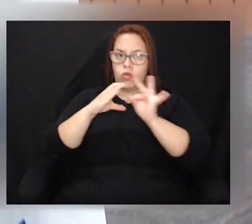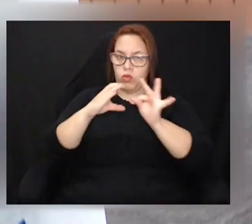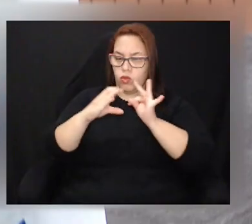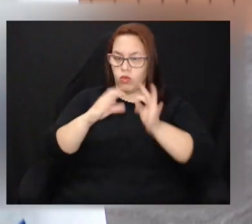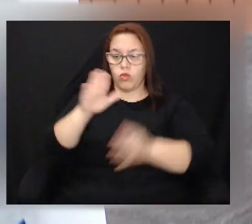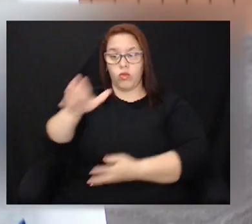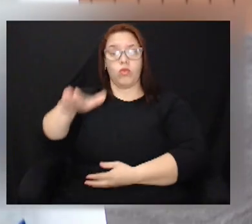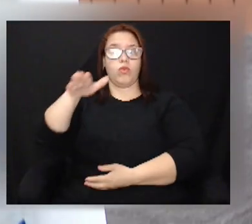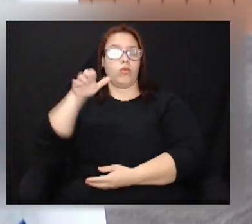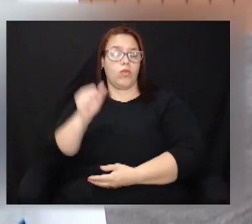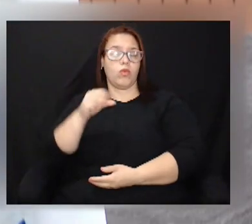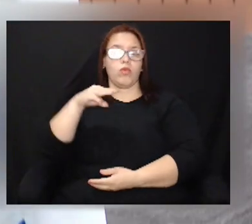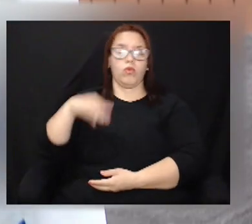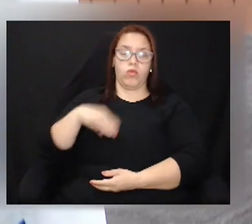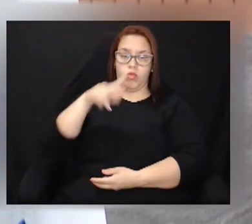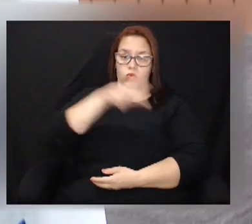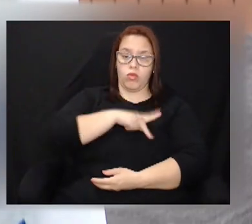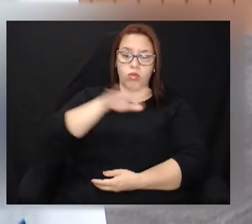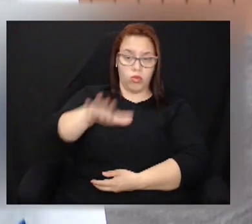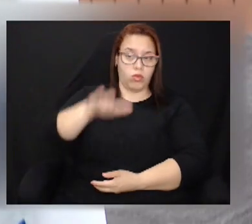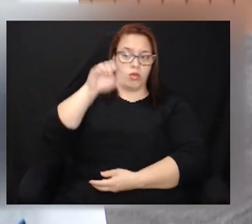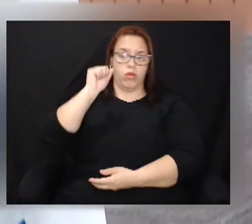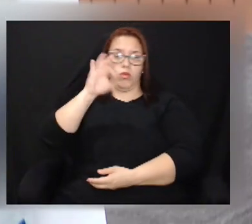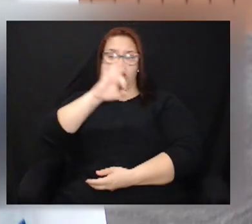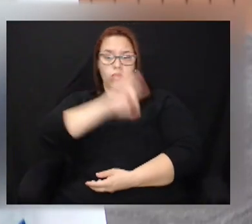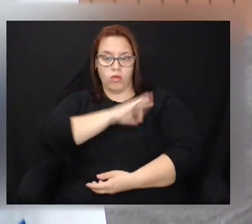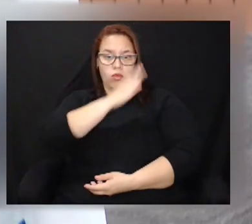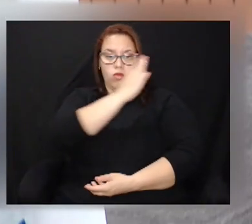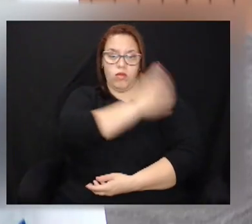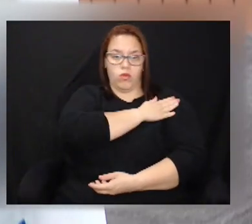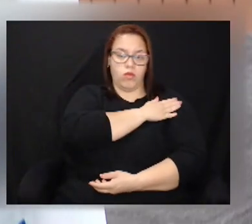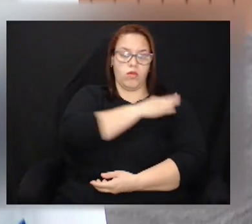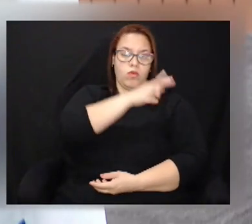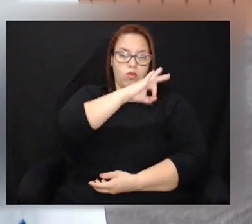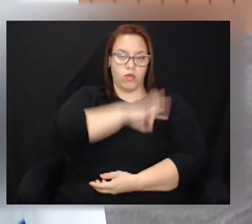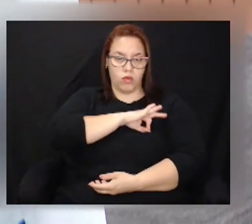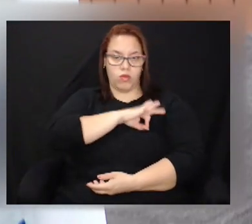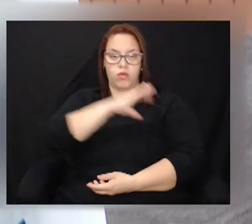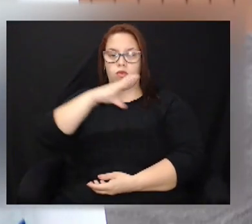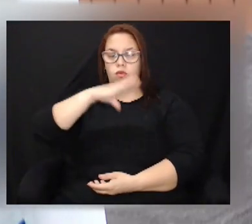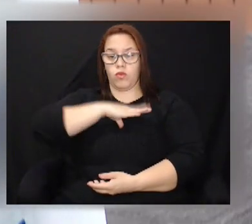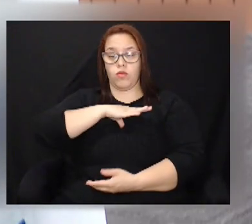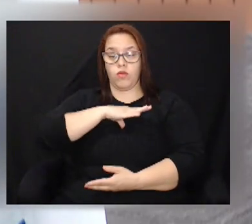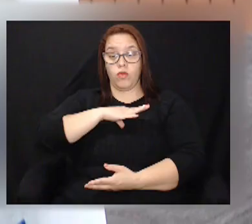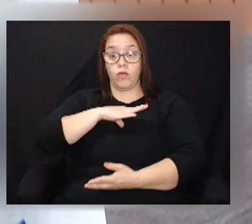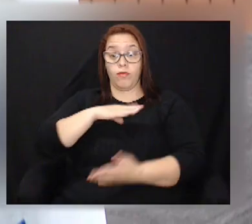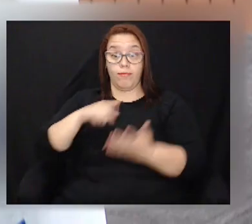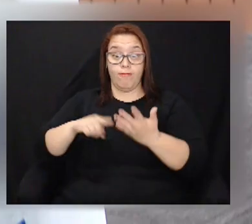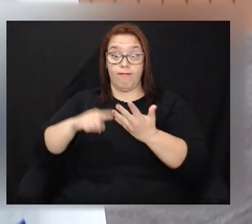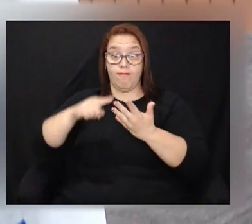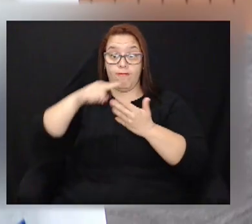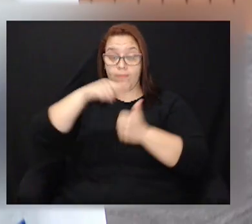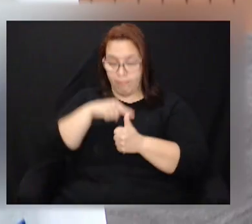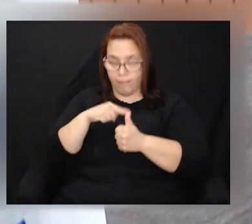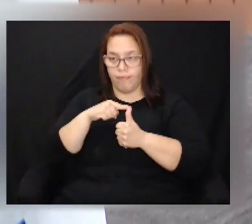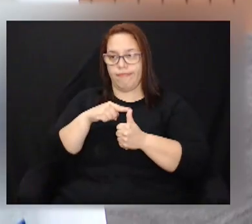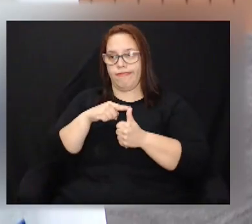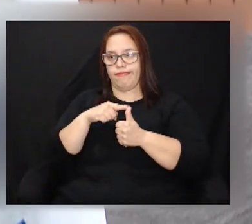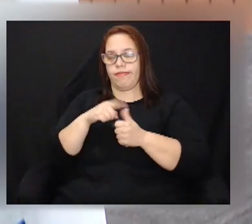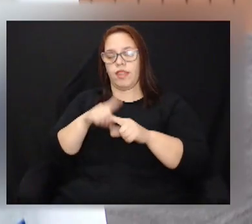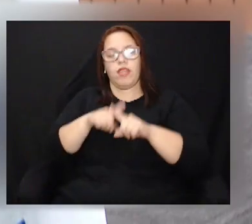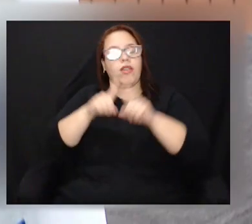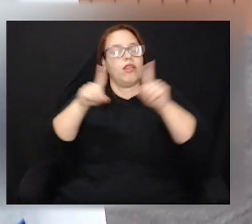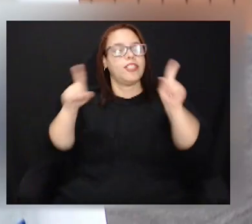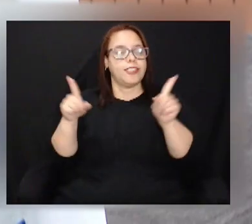Ministério Público, você aciona a Polícia Militar, Guarda Municipal, e as providências, elas são tomadas. Mas para que essas providências